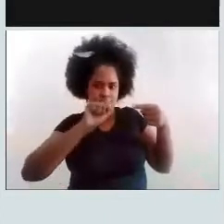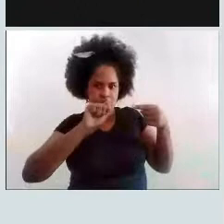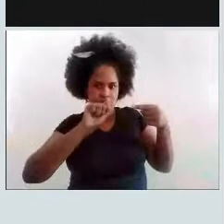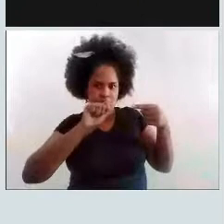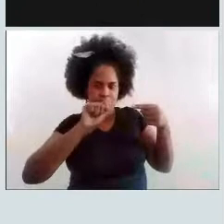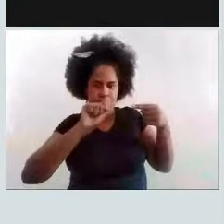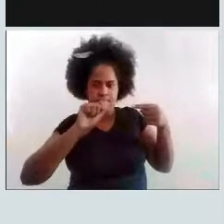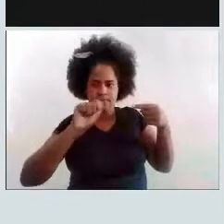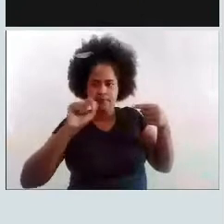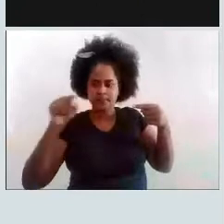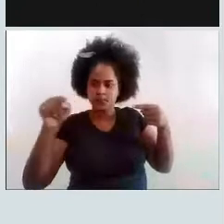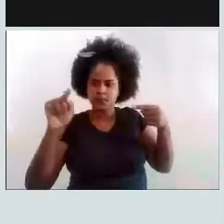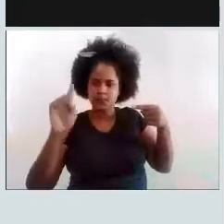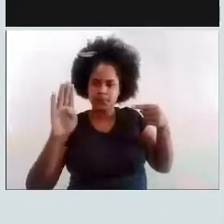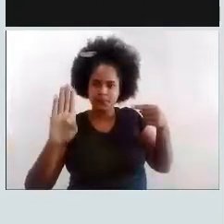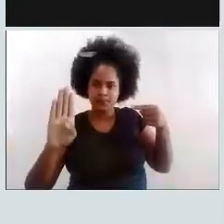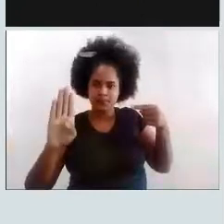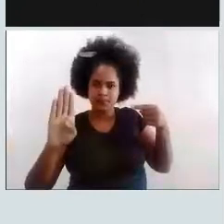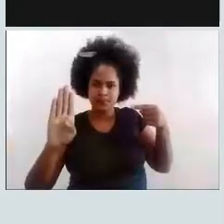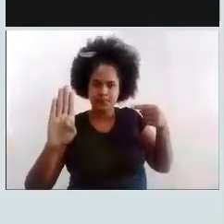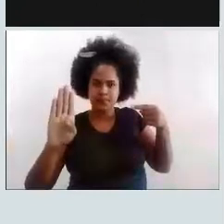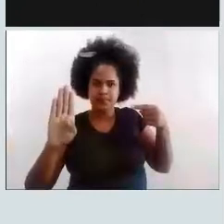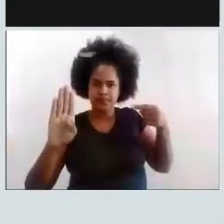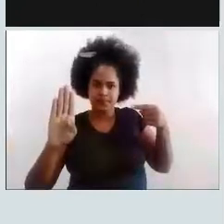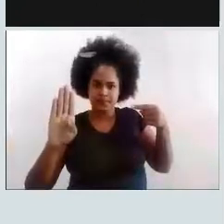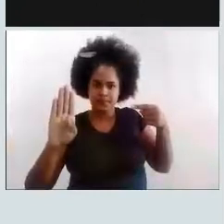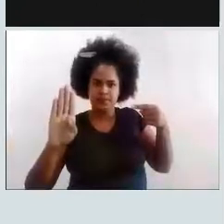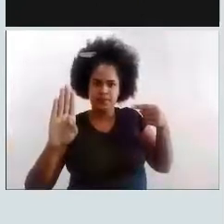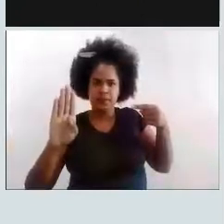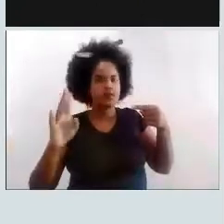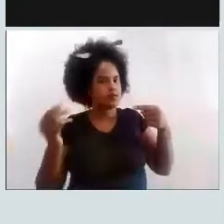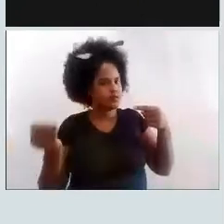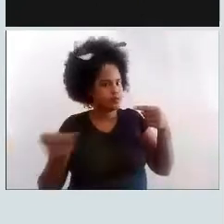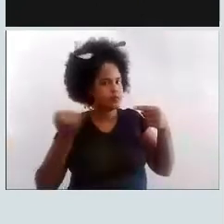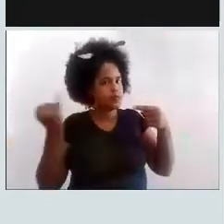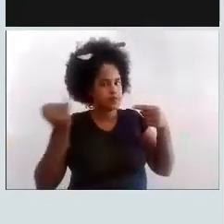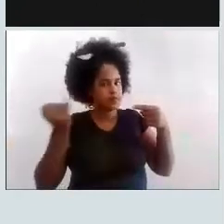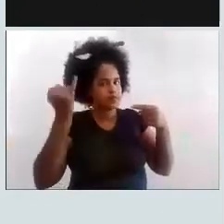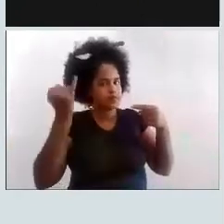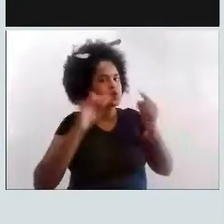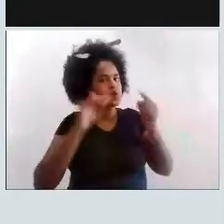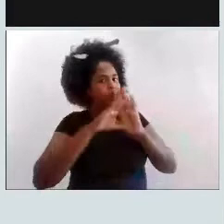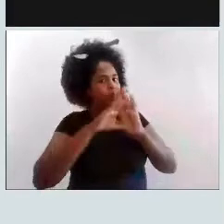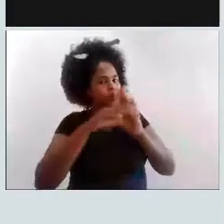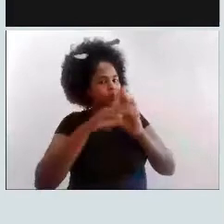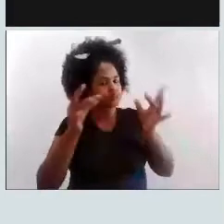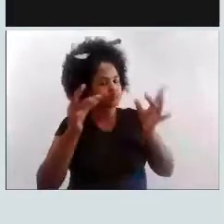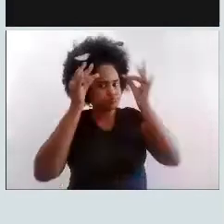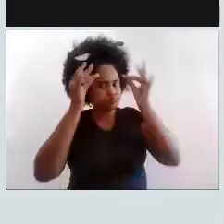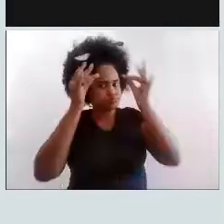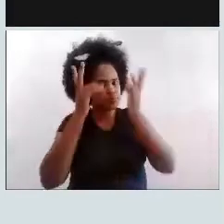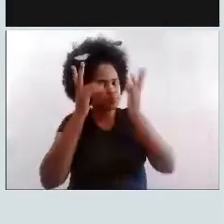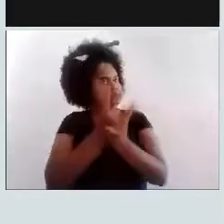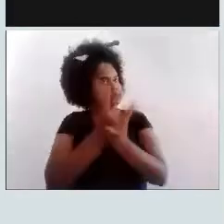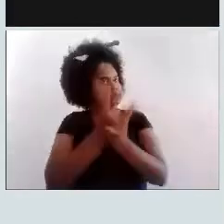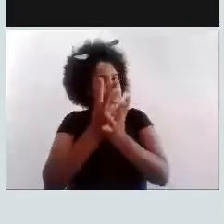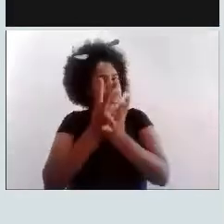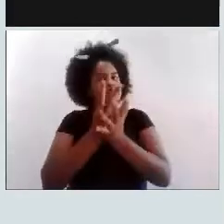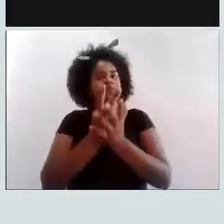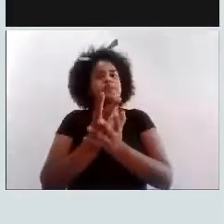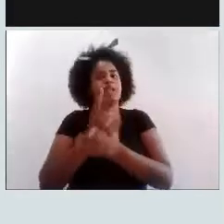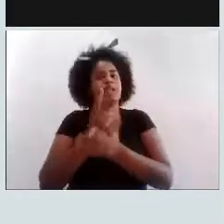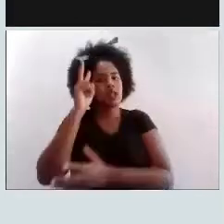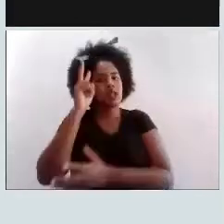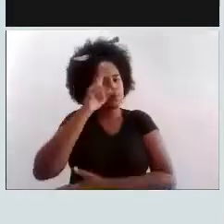É bem importante esses conceitos. Novamente, eu vou sempre cobrar vocês que é importante vocês